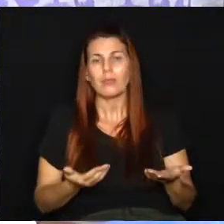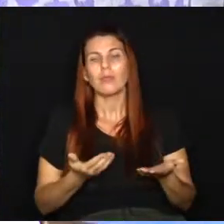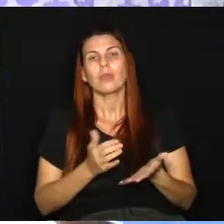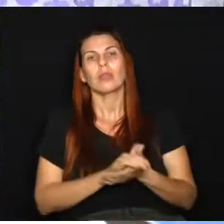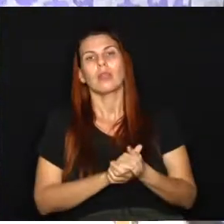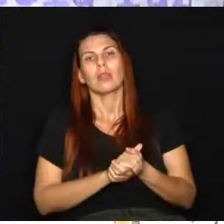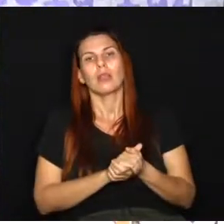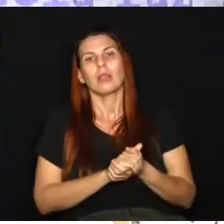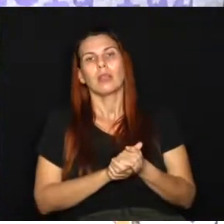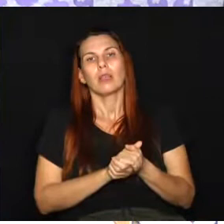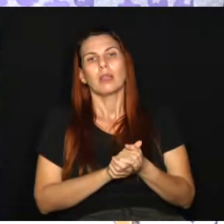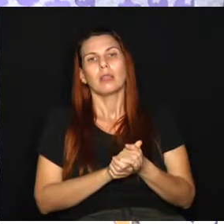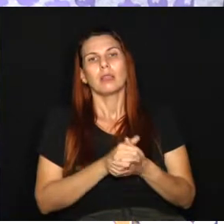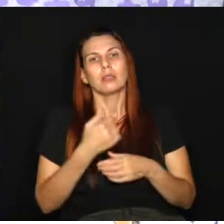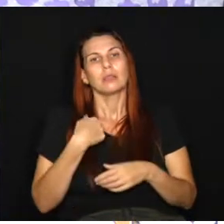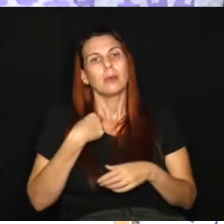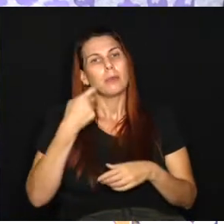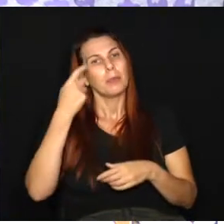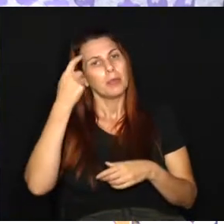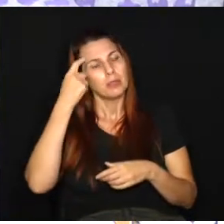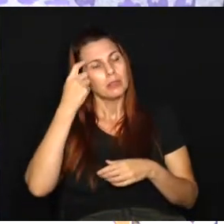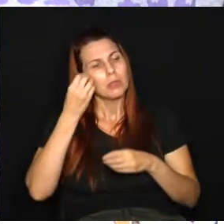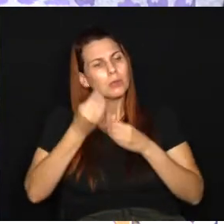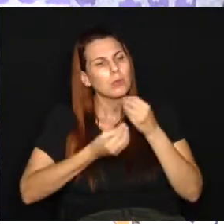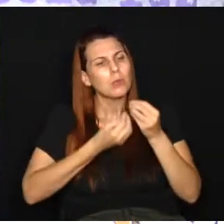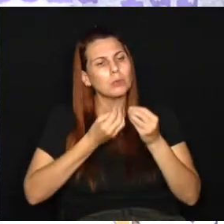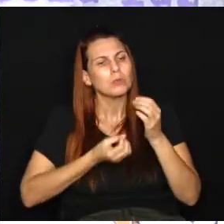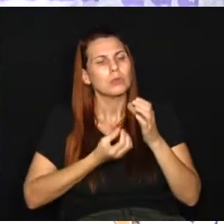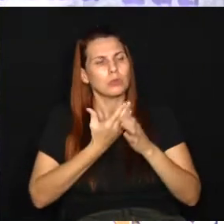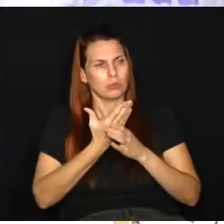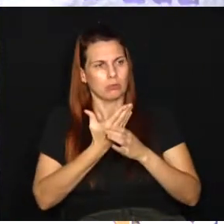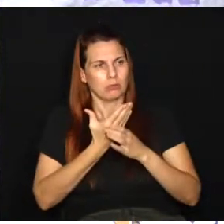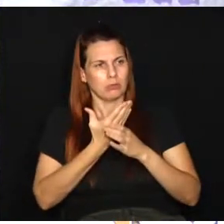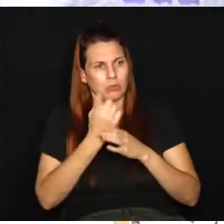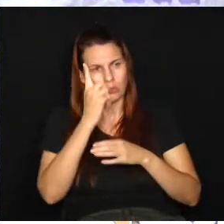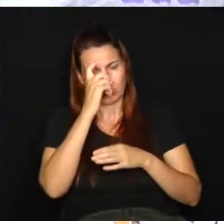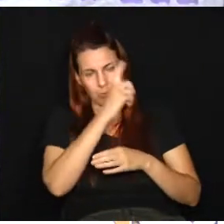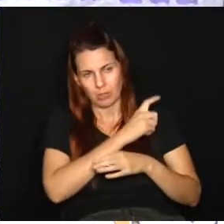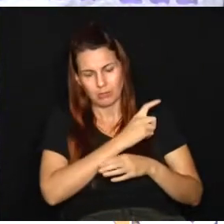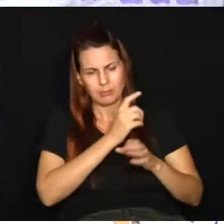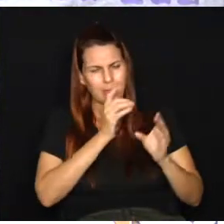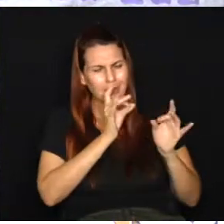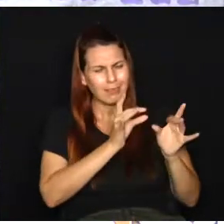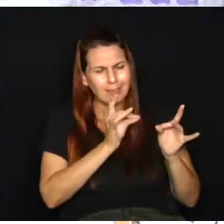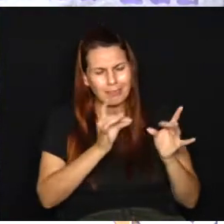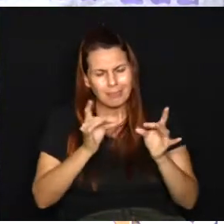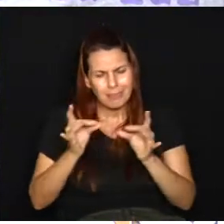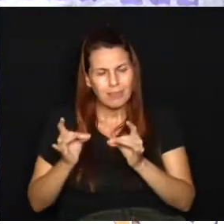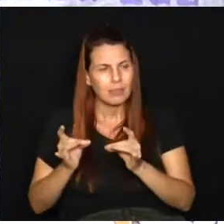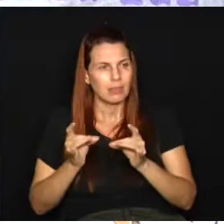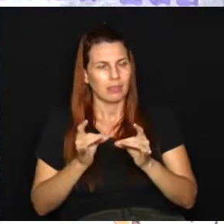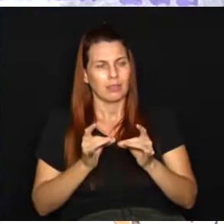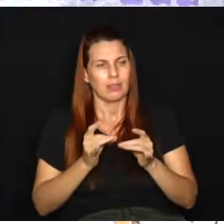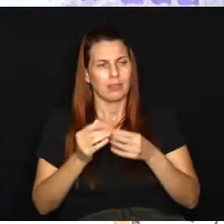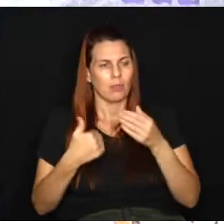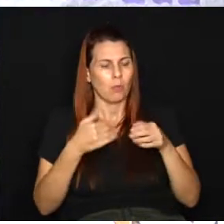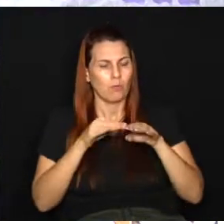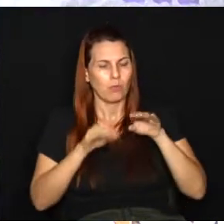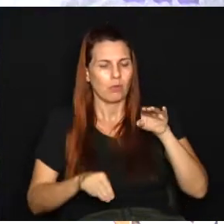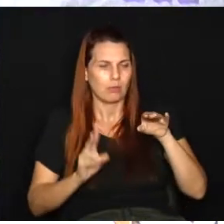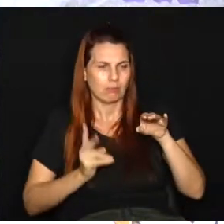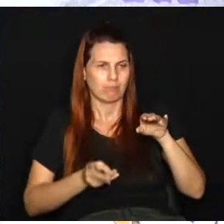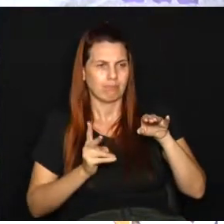pensando qual é a origem dessas dificuldades específicas que a gente passa, dessa desigualdade que a gente está